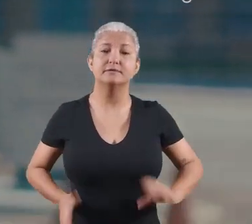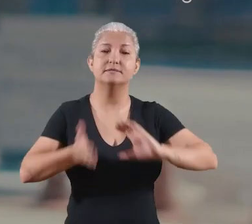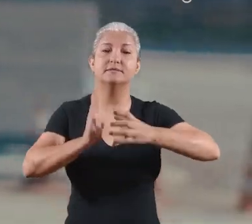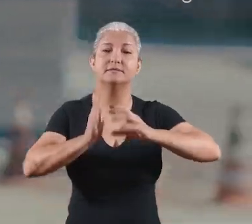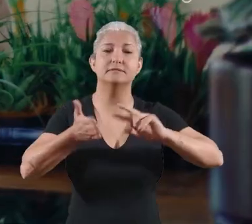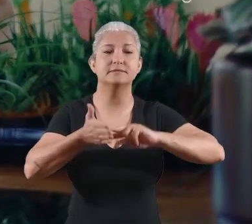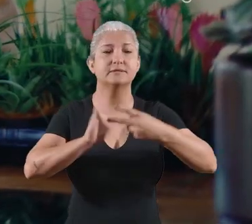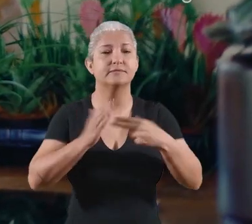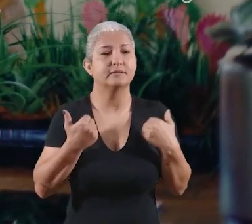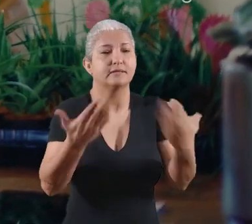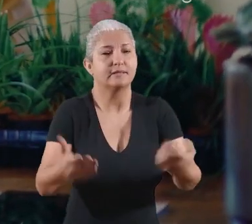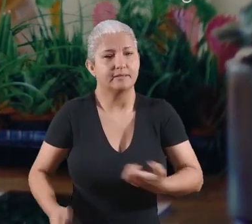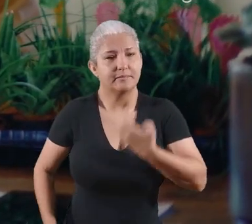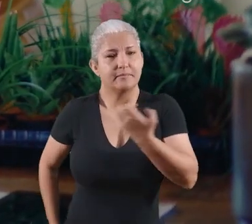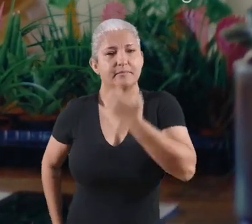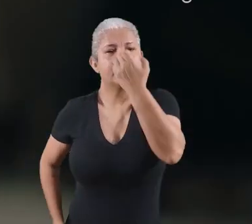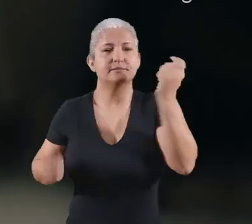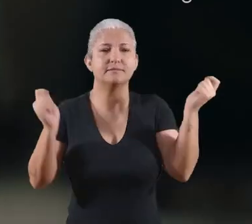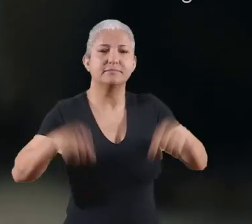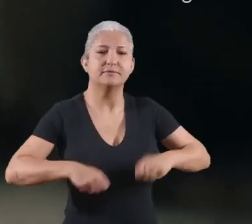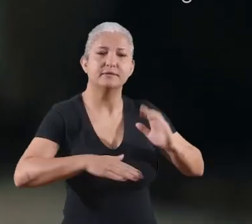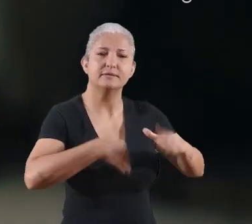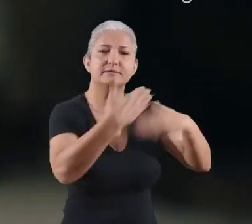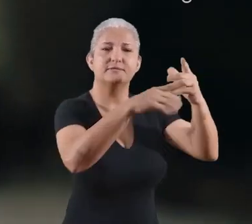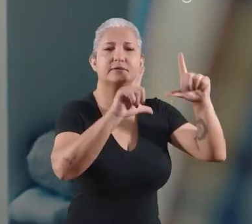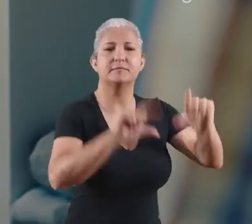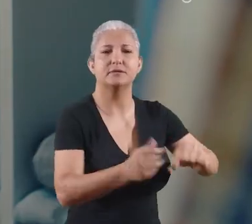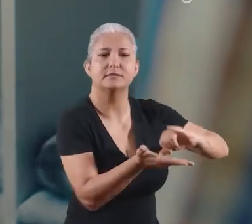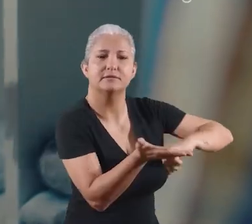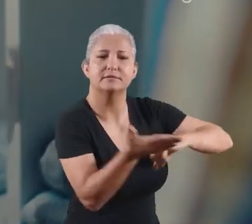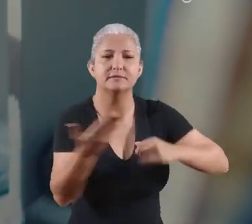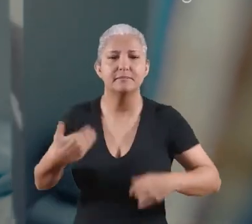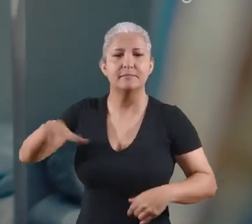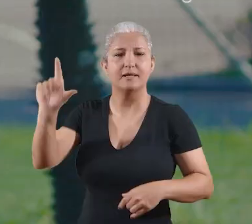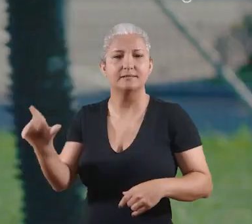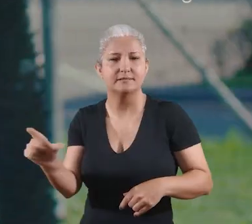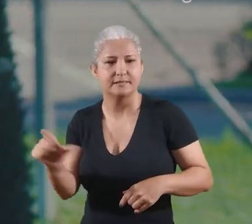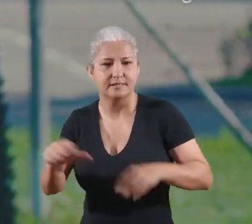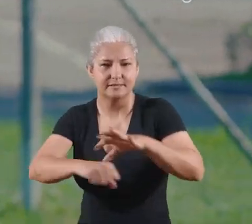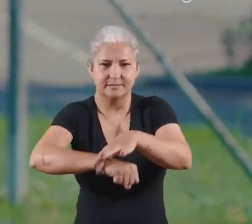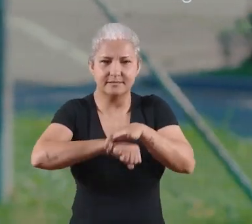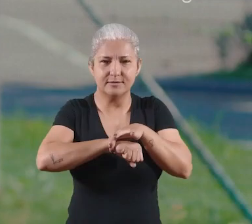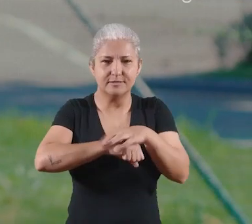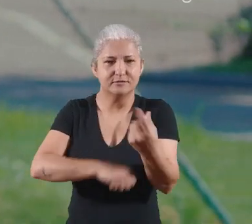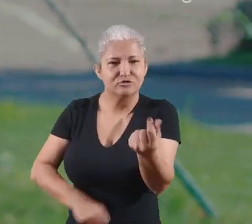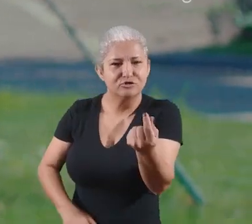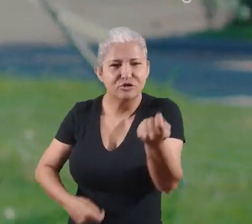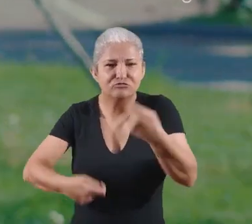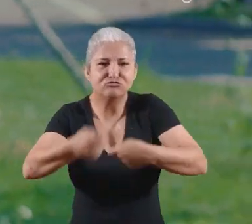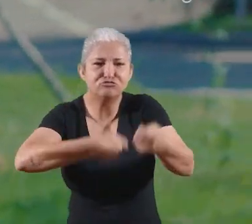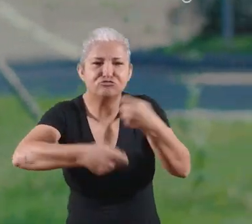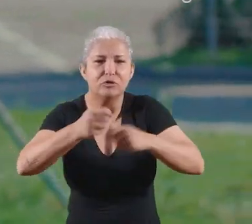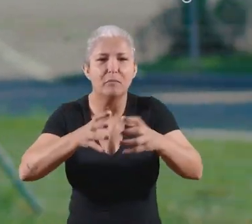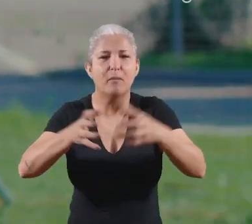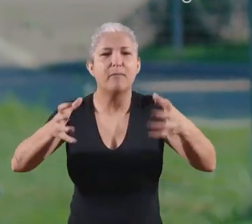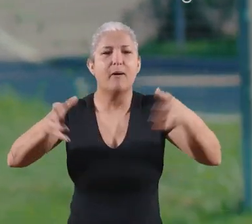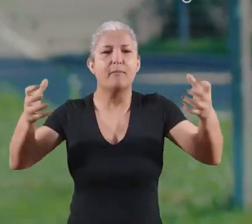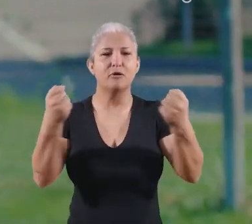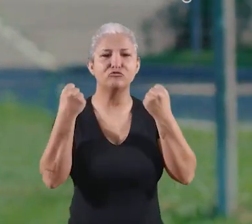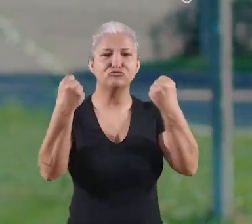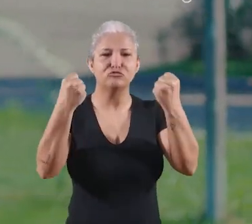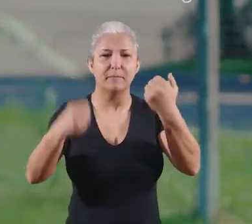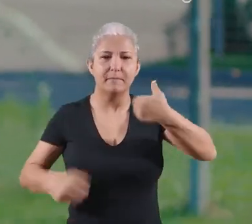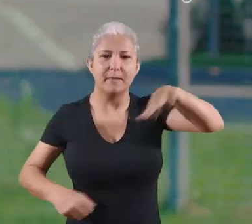médio empreendedor condições para crescerem, com menos impostos e mais crédito. É garantir que a economia das cidades ganhe